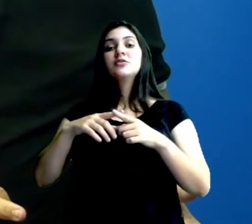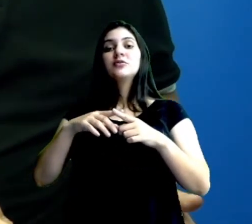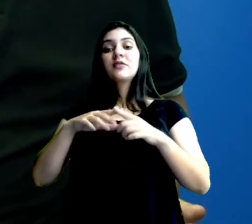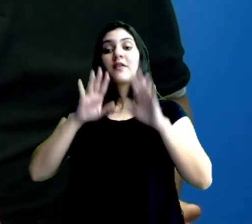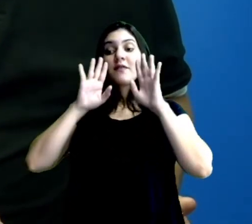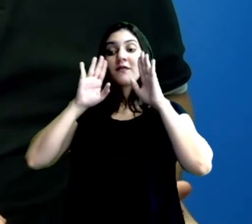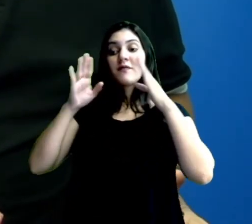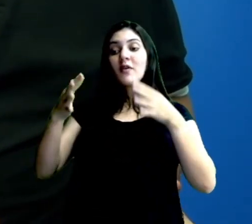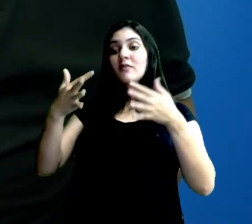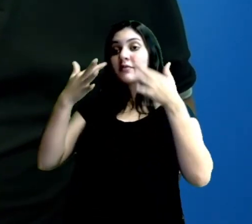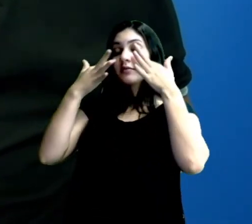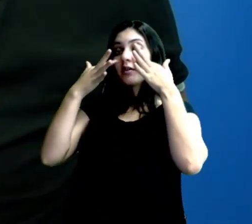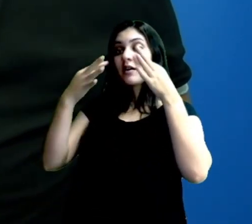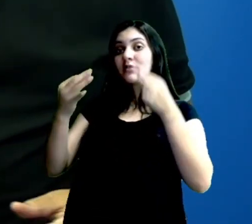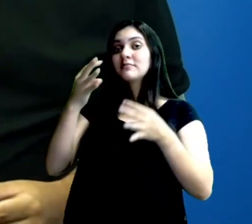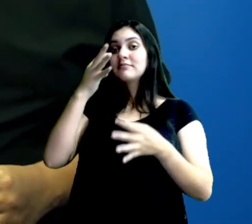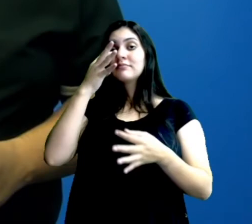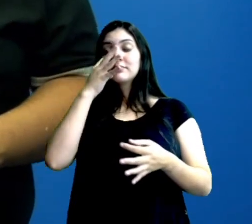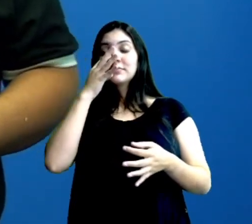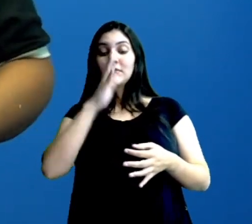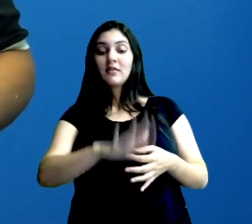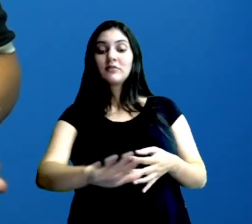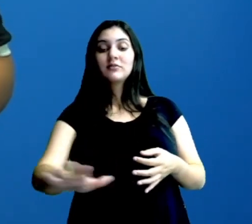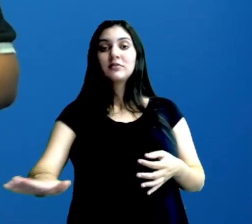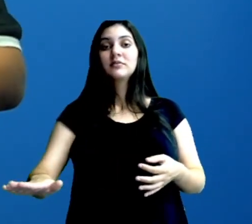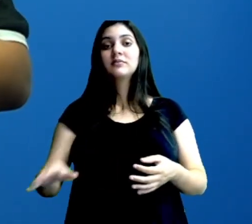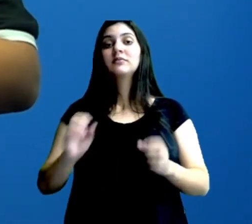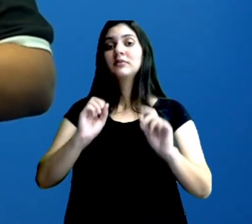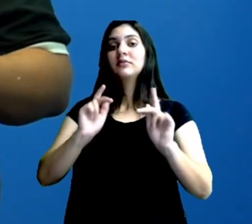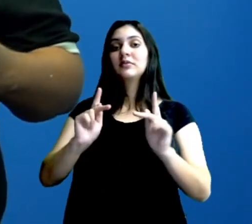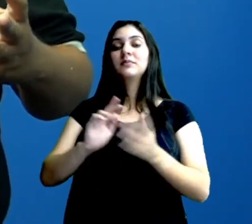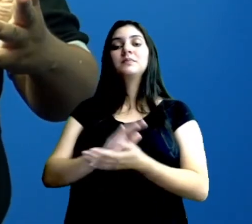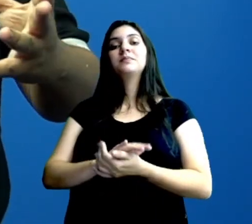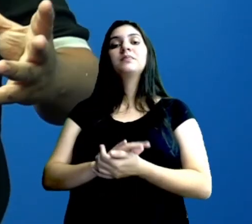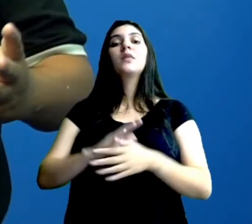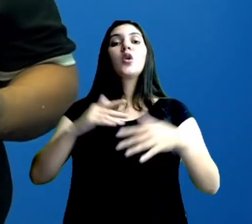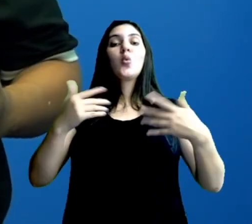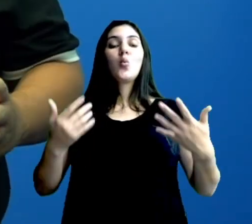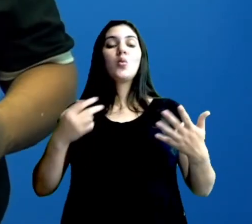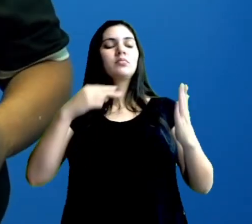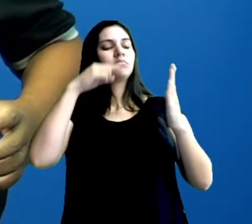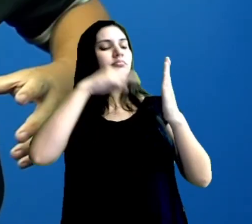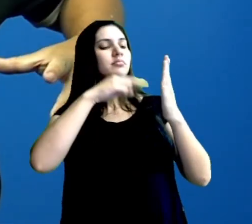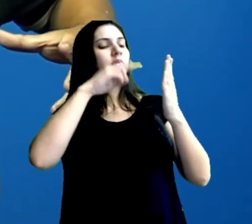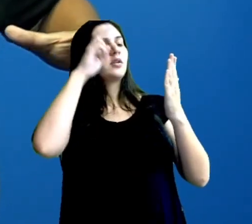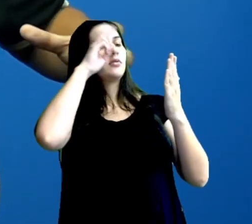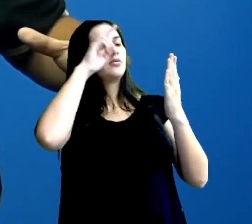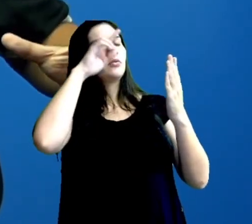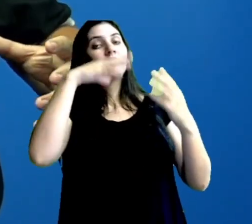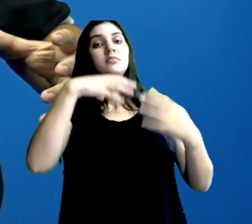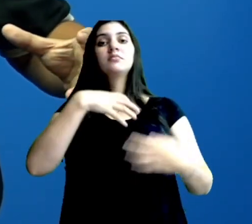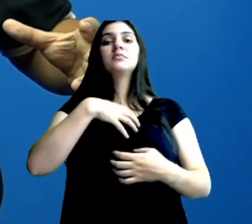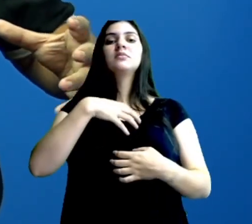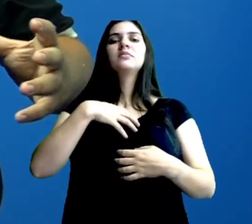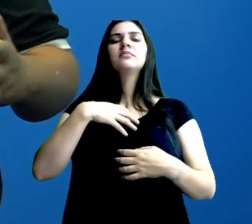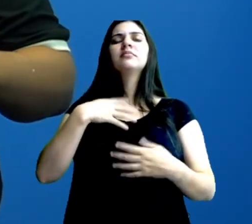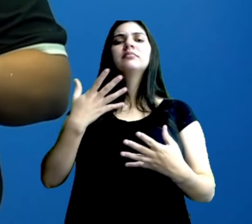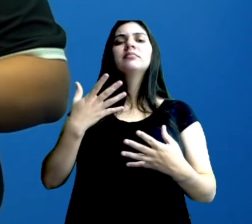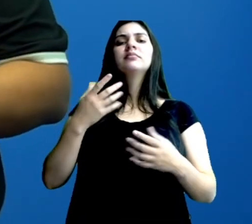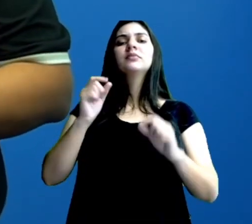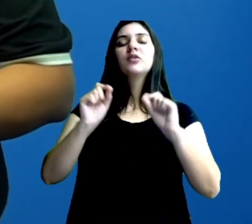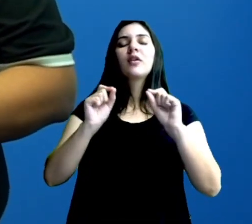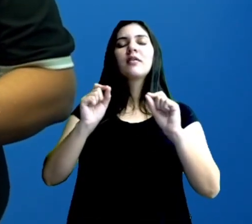público infantil, tá bom, gente? Então, quando a gente lê a história, a gente sempre se torna